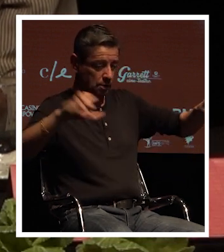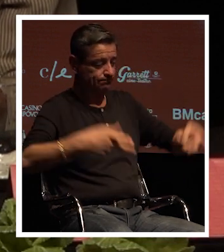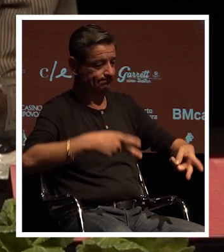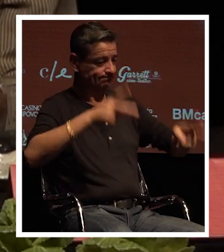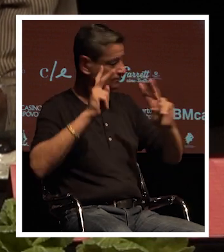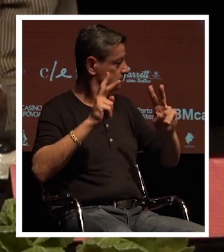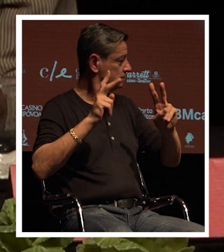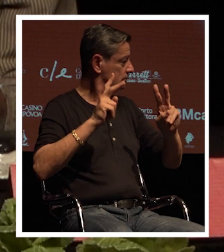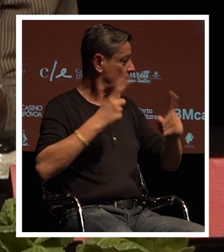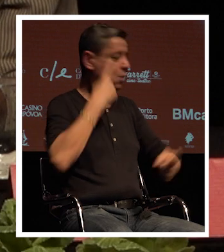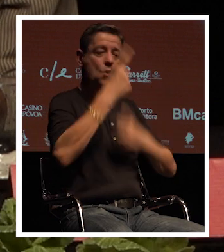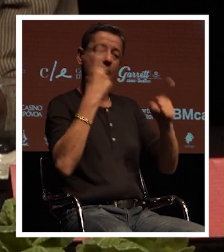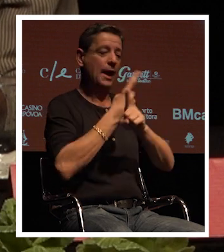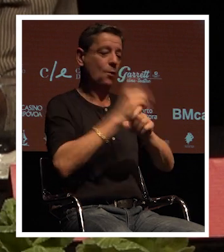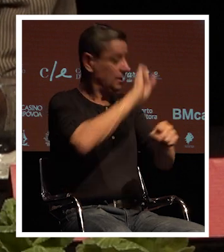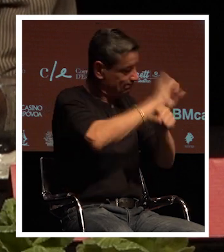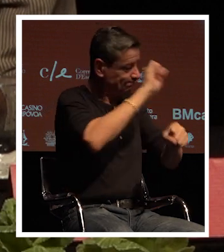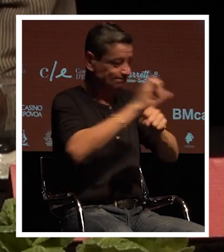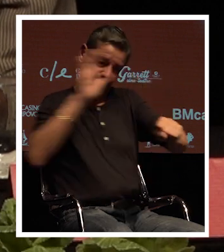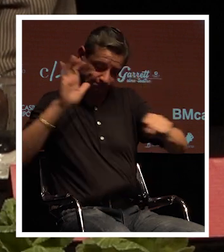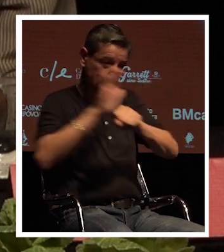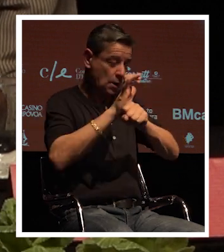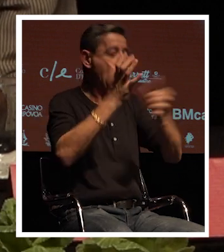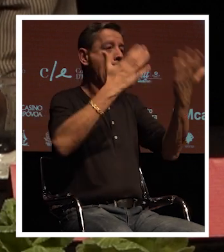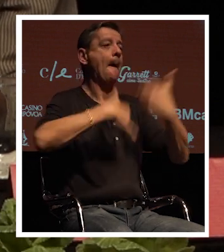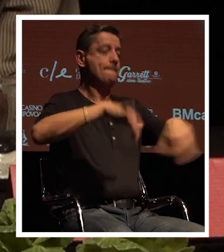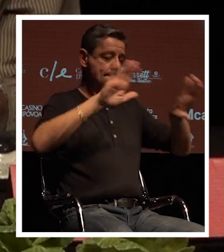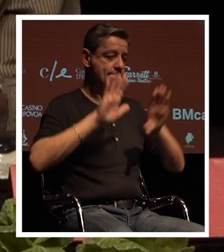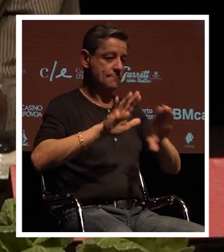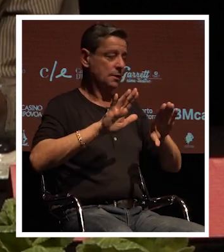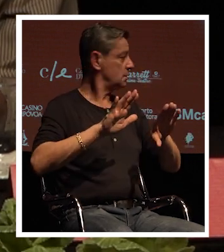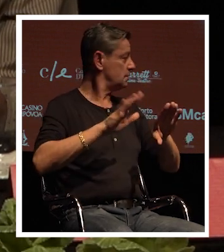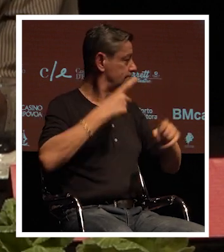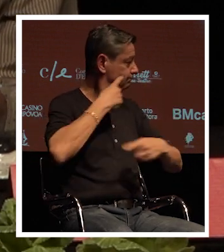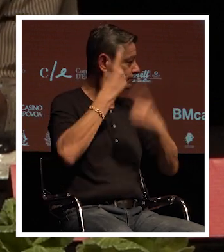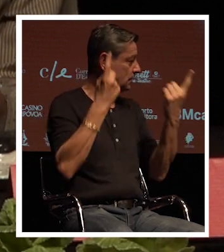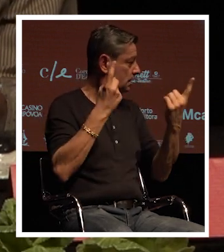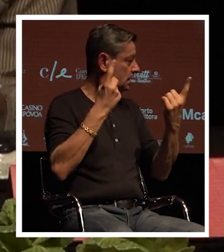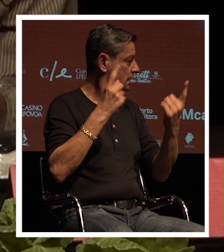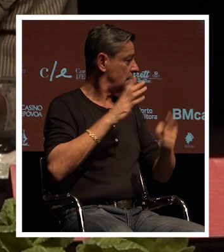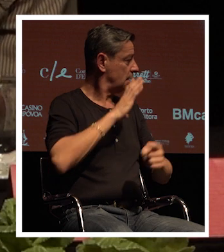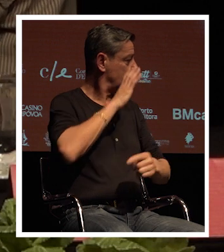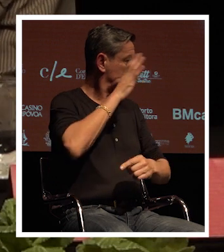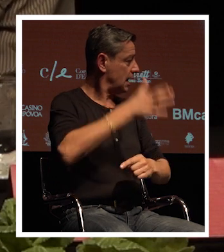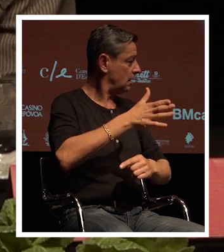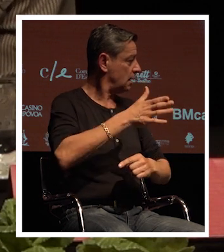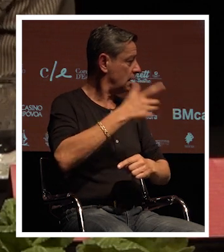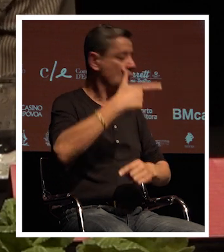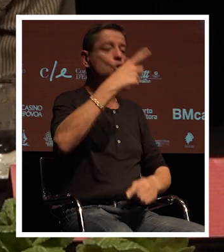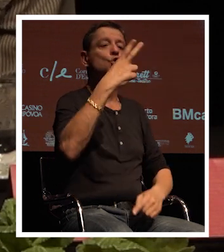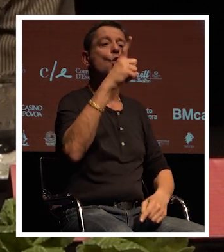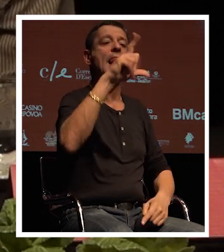espingardas com qualquer coisa nem que seja cravos eu quase que diria nem que sejam